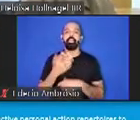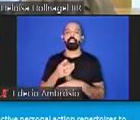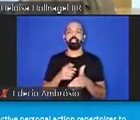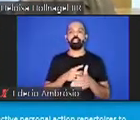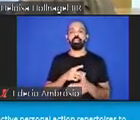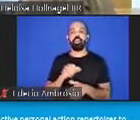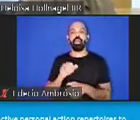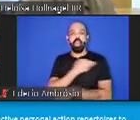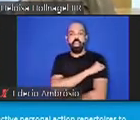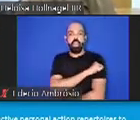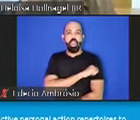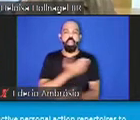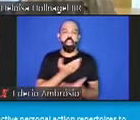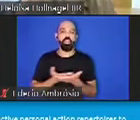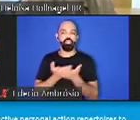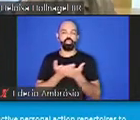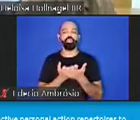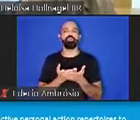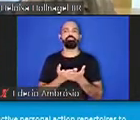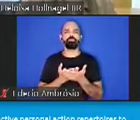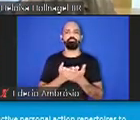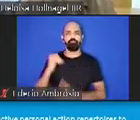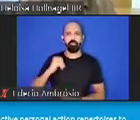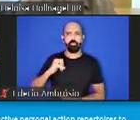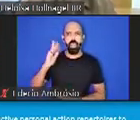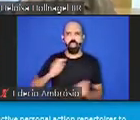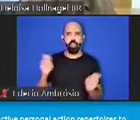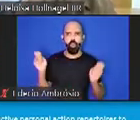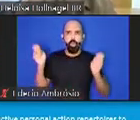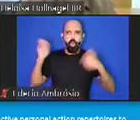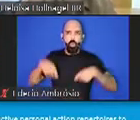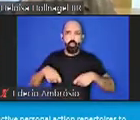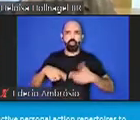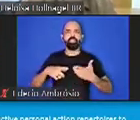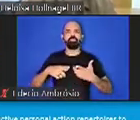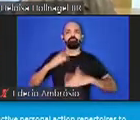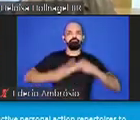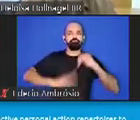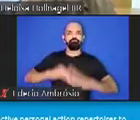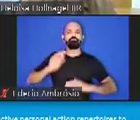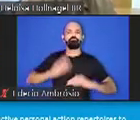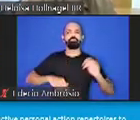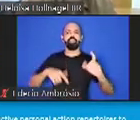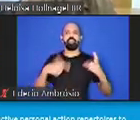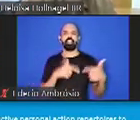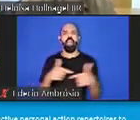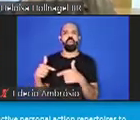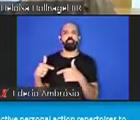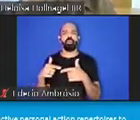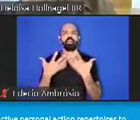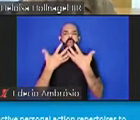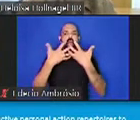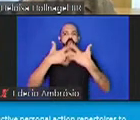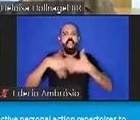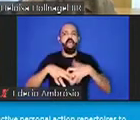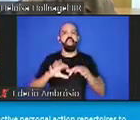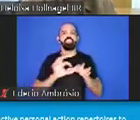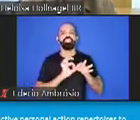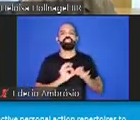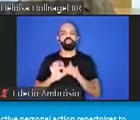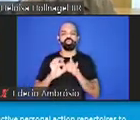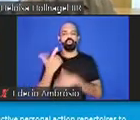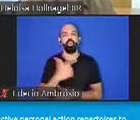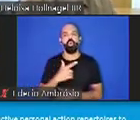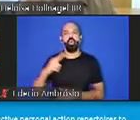com muito mais competência para trabalhar de forma articulada com outras